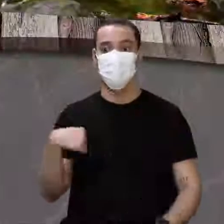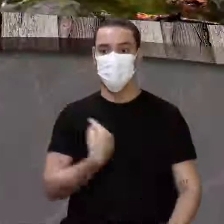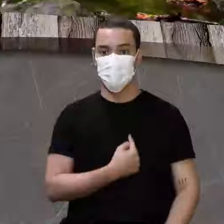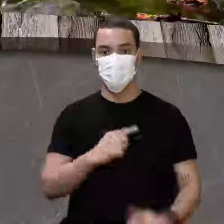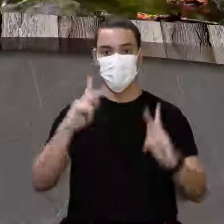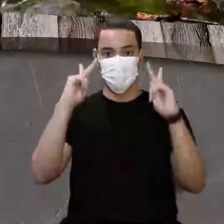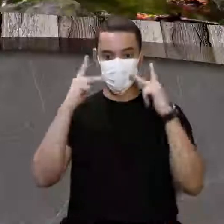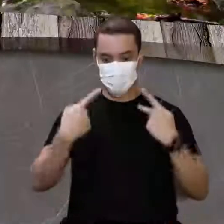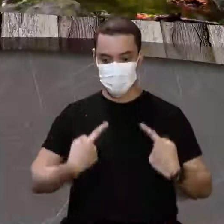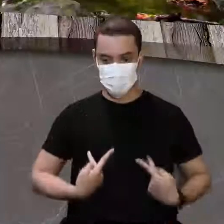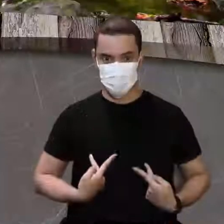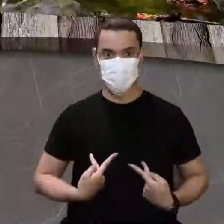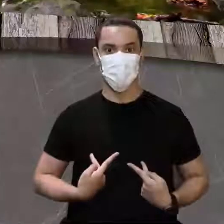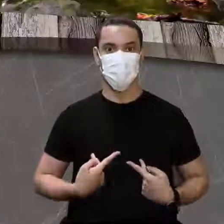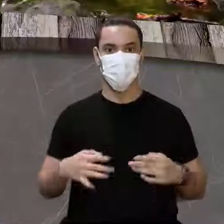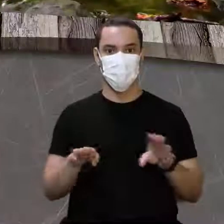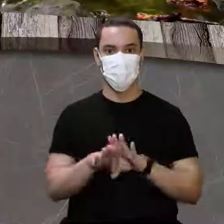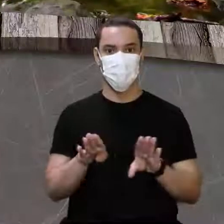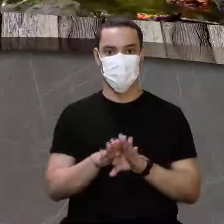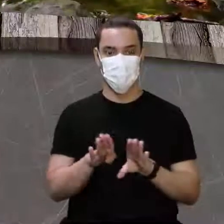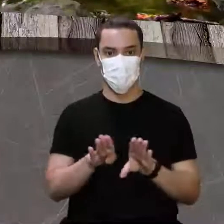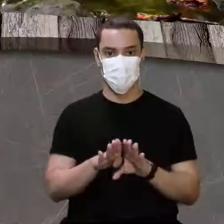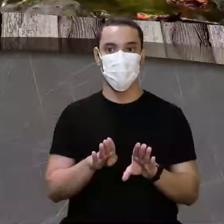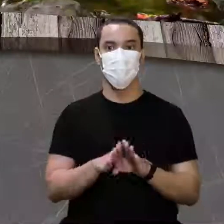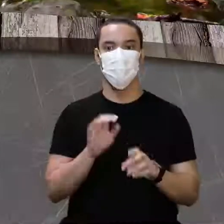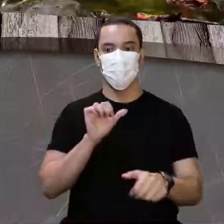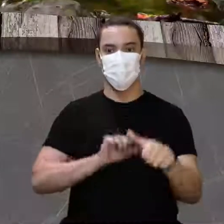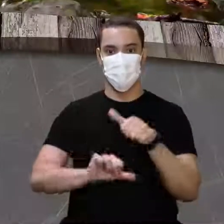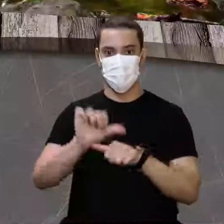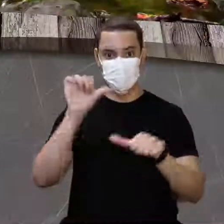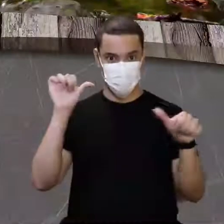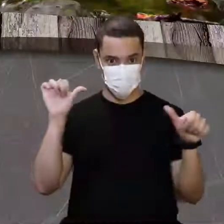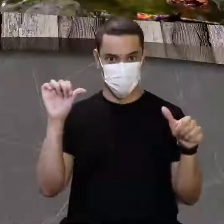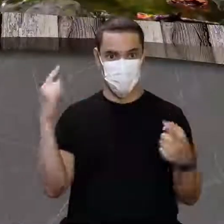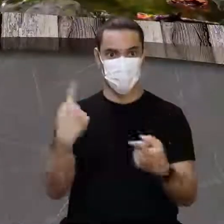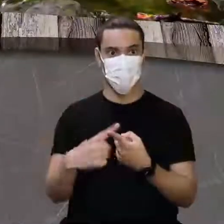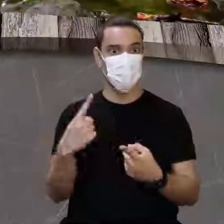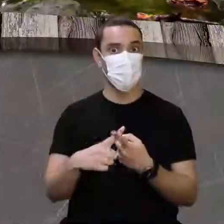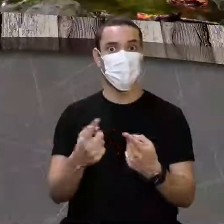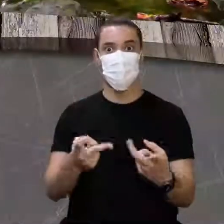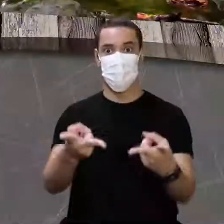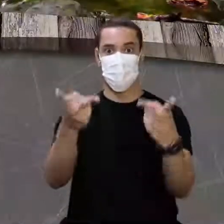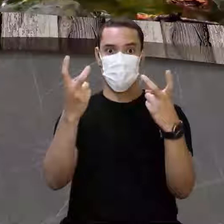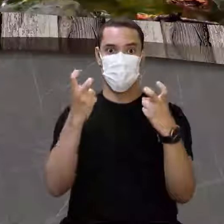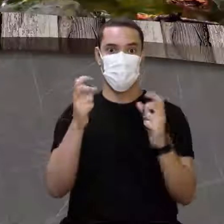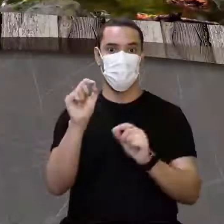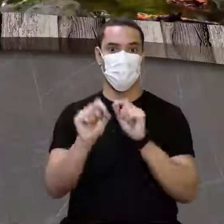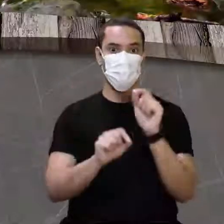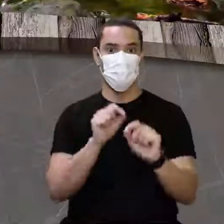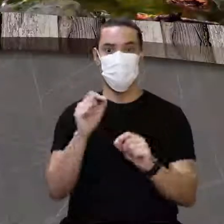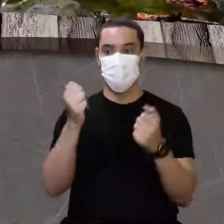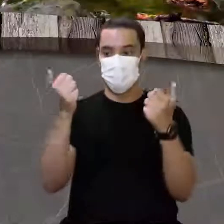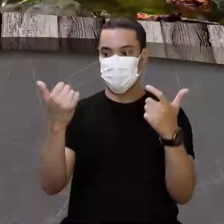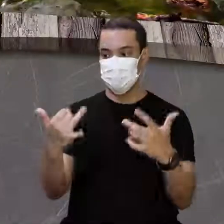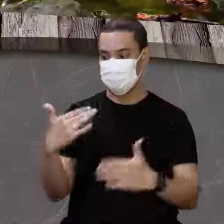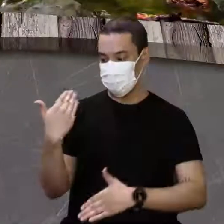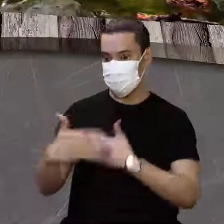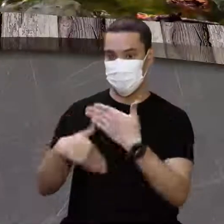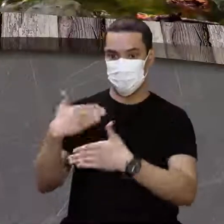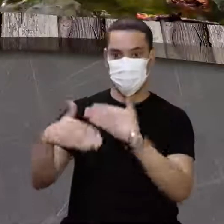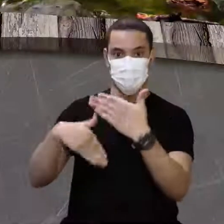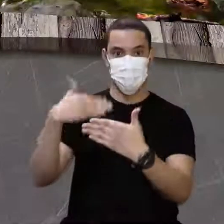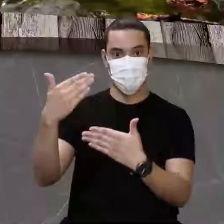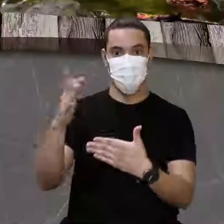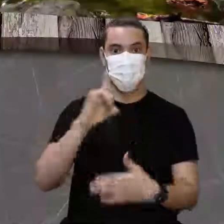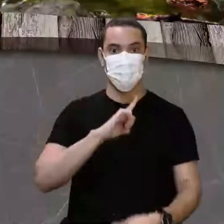humanos, também passamos por transformações. Essas transformações são visíveis quando a gente fala no desenvolvimento, não é isso?